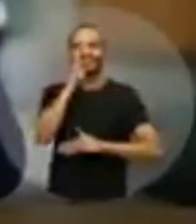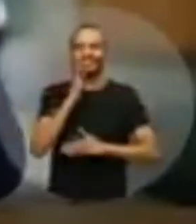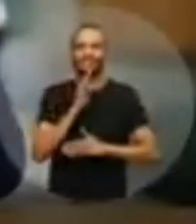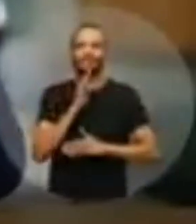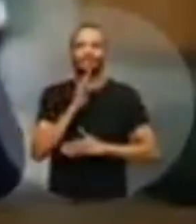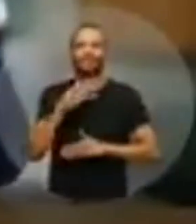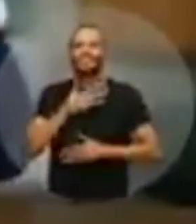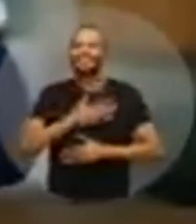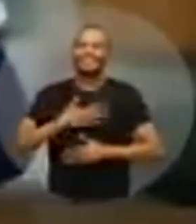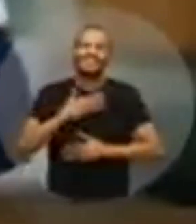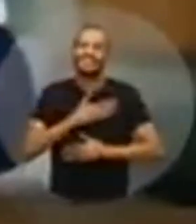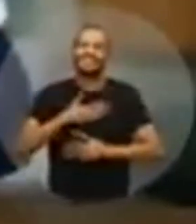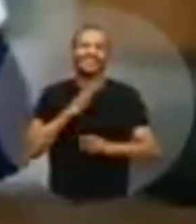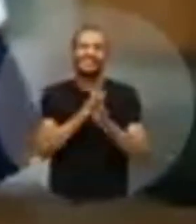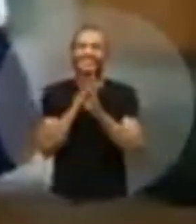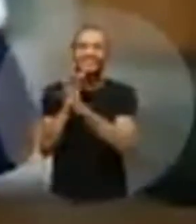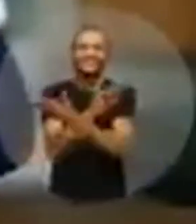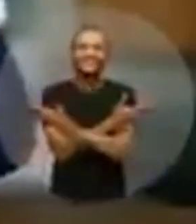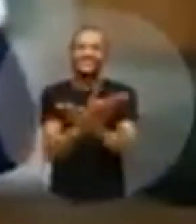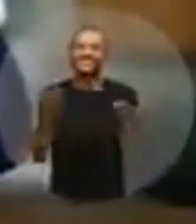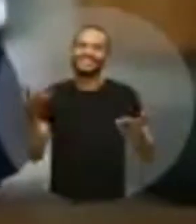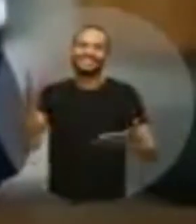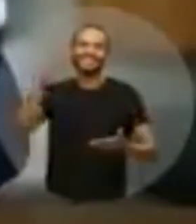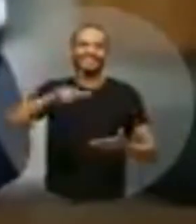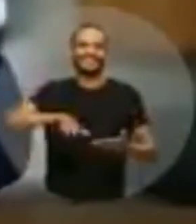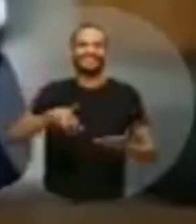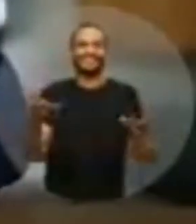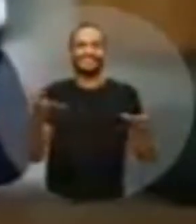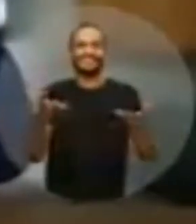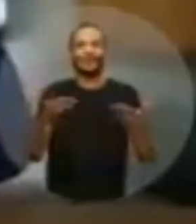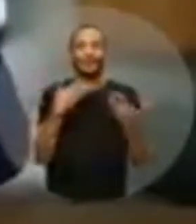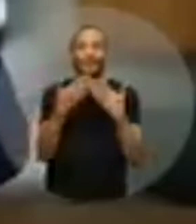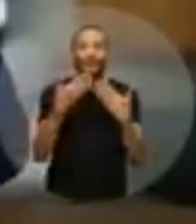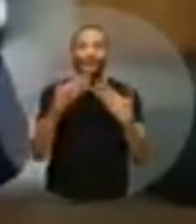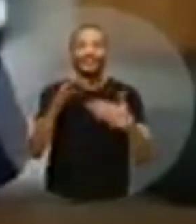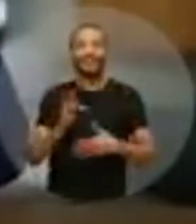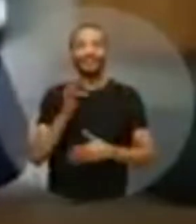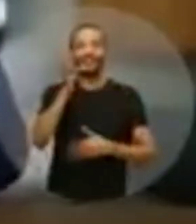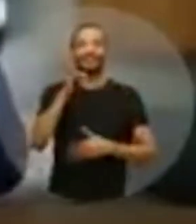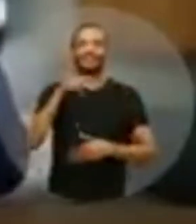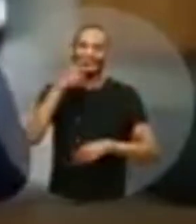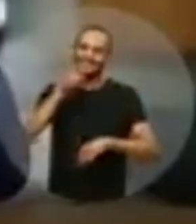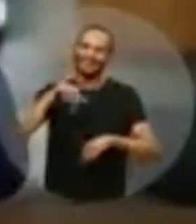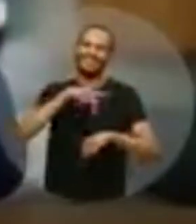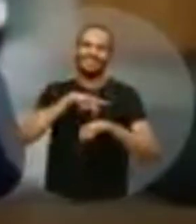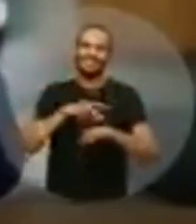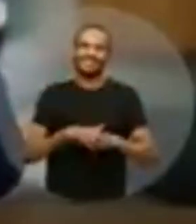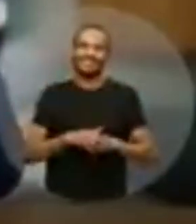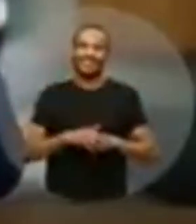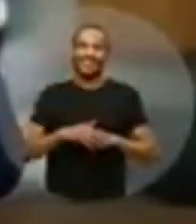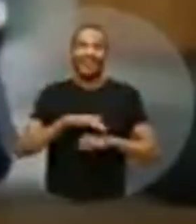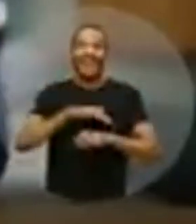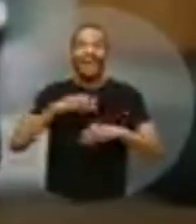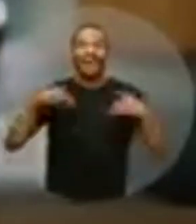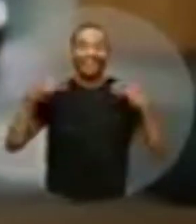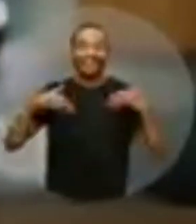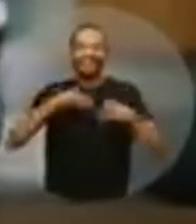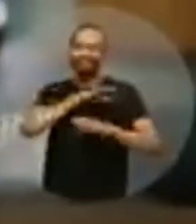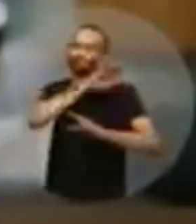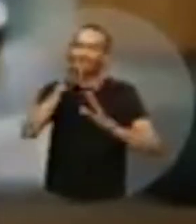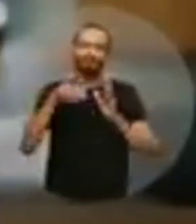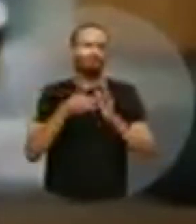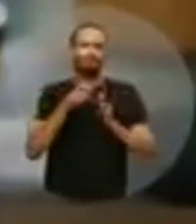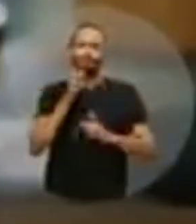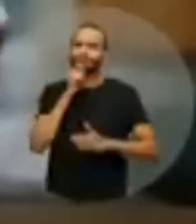Brasil. É um grande prazer reencontrar você aqui para conversar sobre o futuro do nosso país. A alegria só não